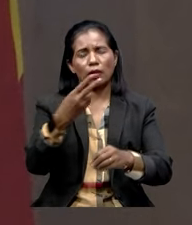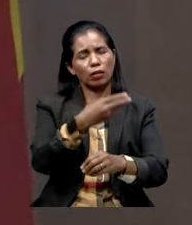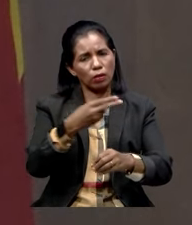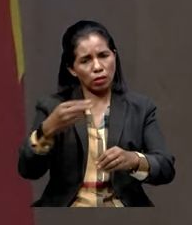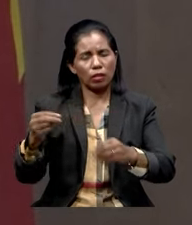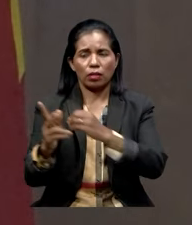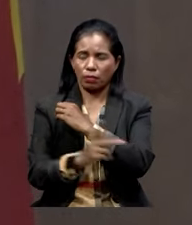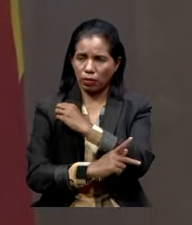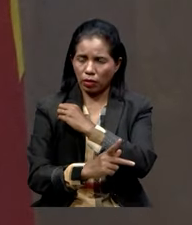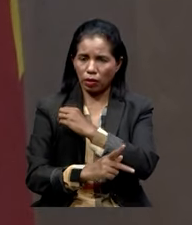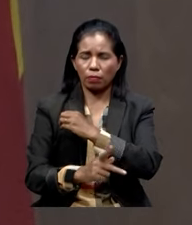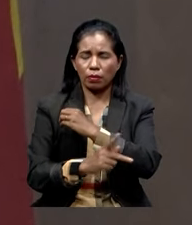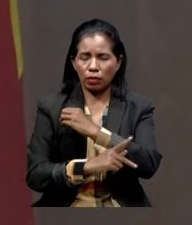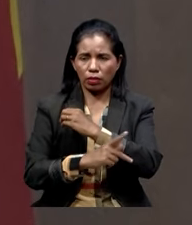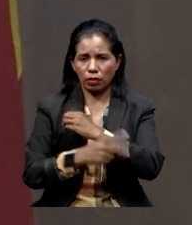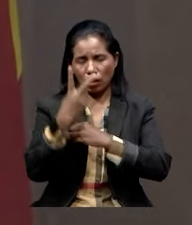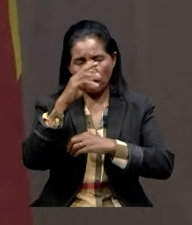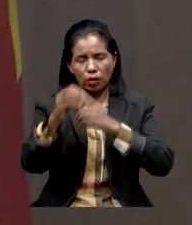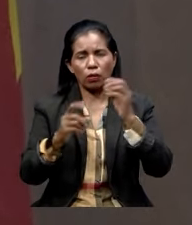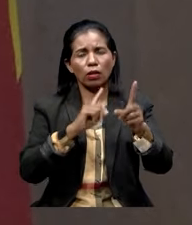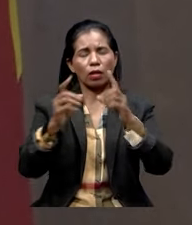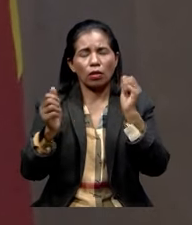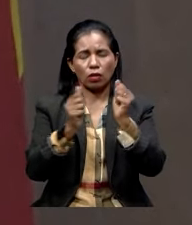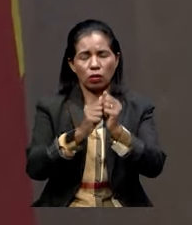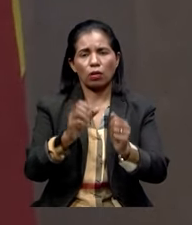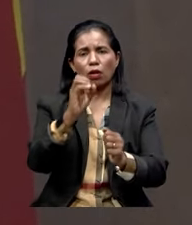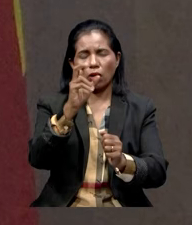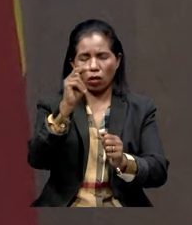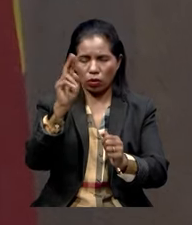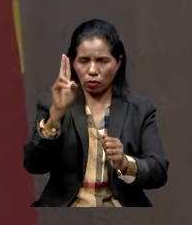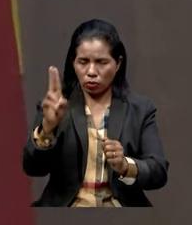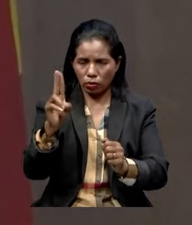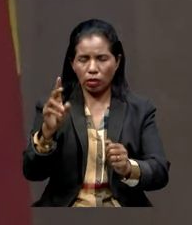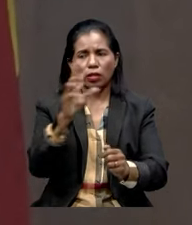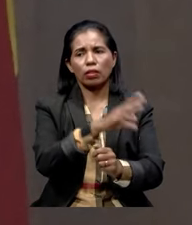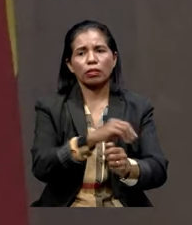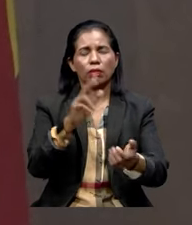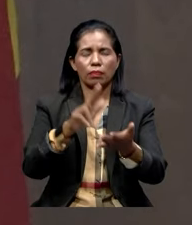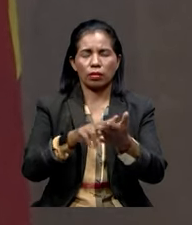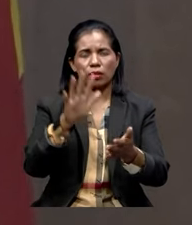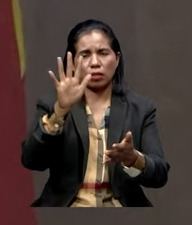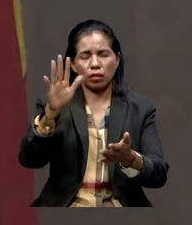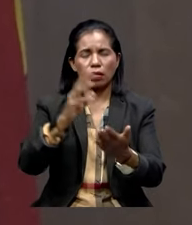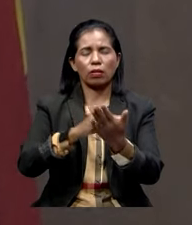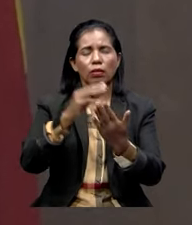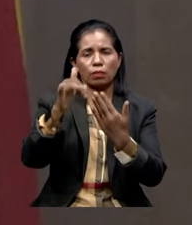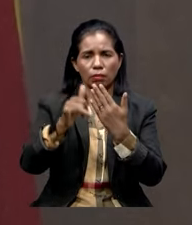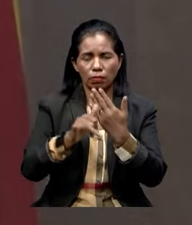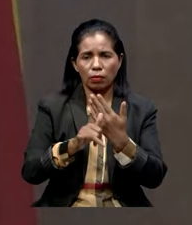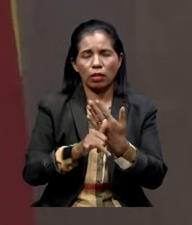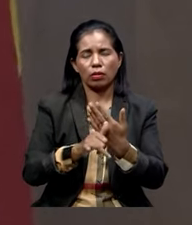Portugal sob a égide das Nações Unidas, que conduziram ao acordo de 5 de maio de 1999.